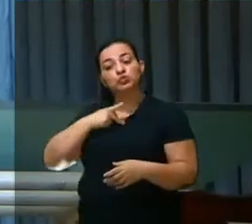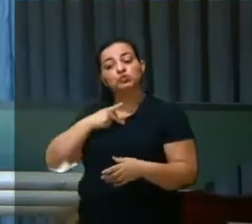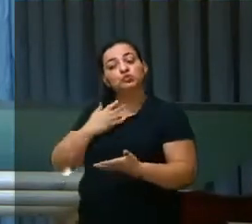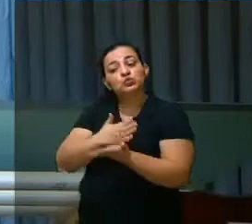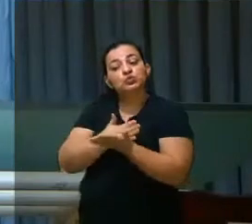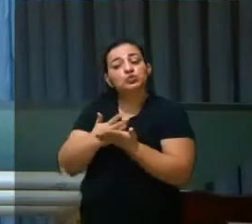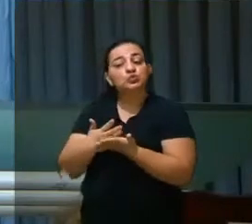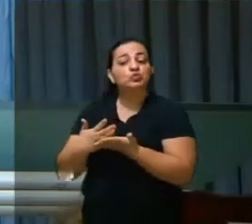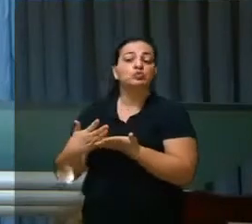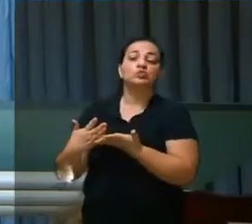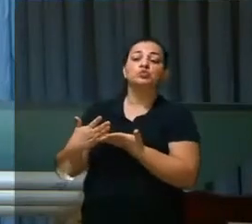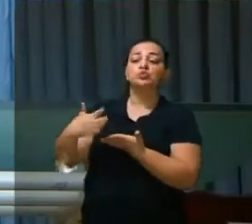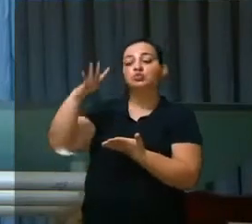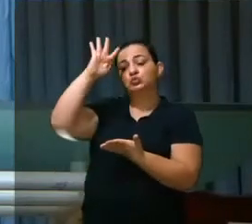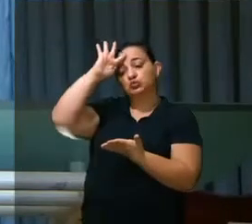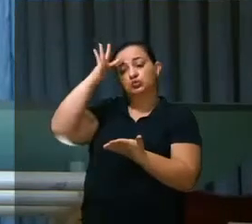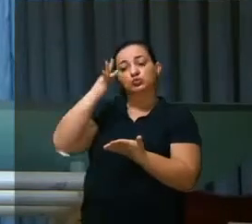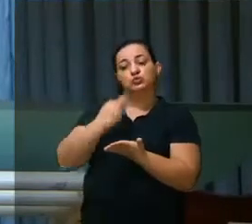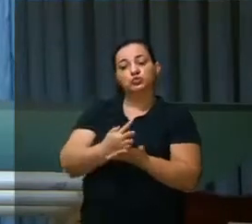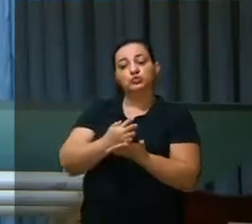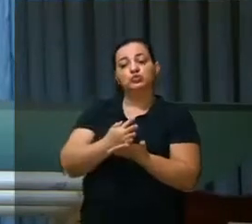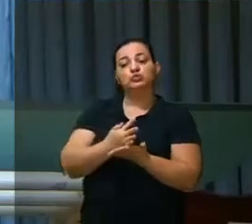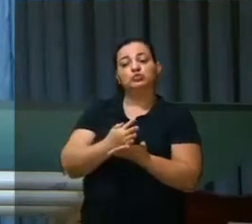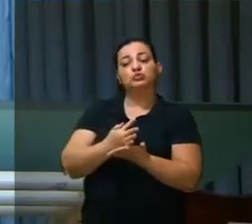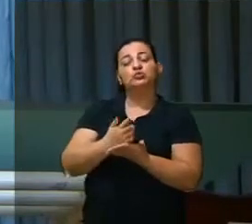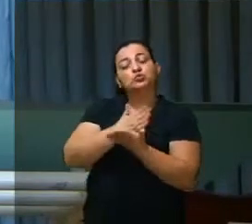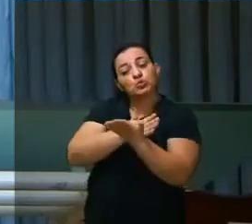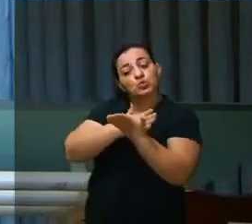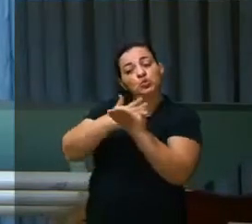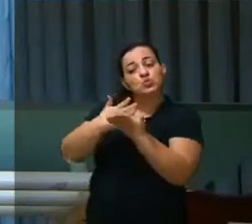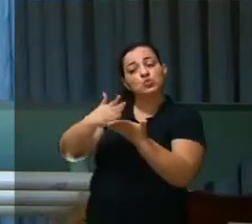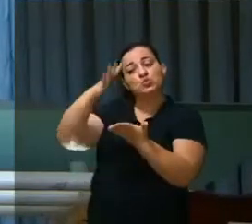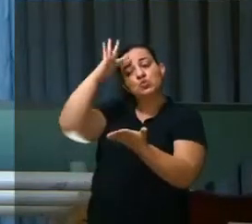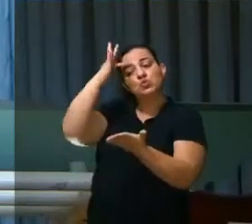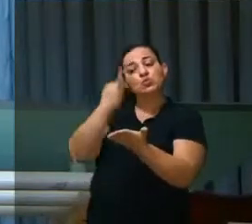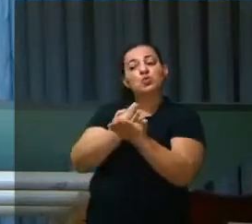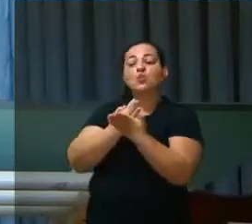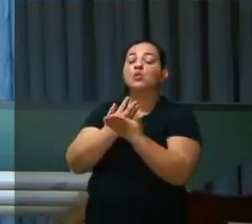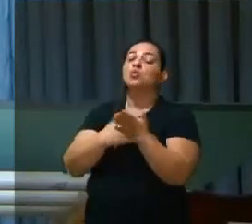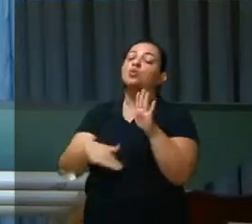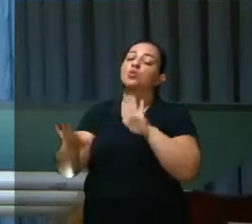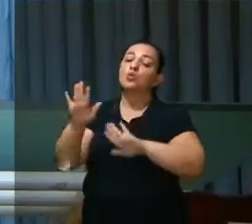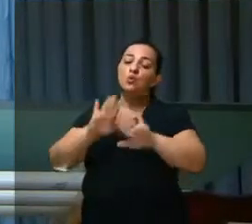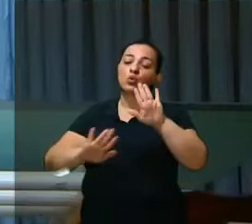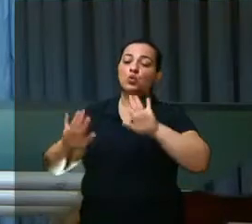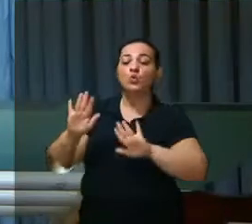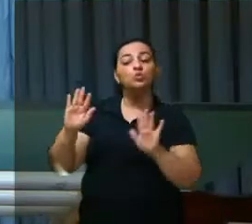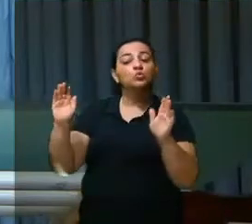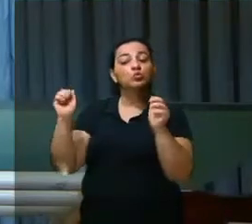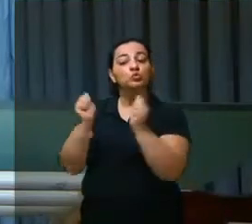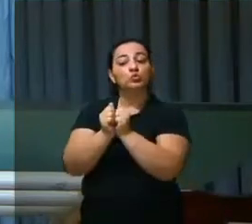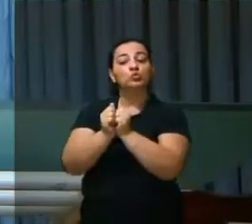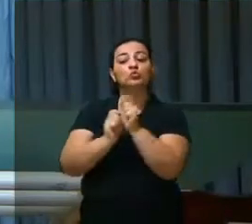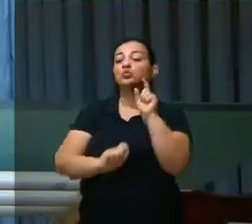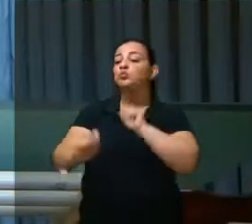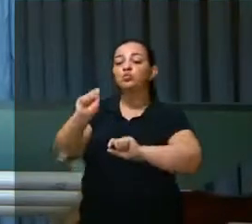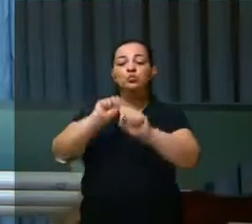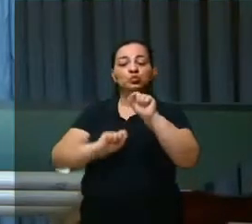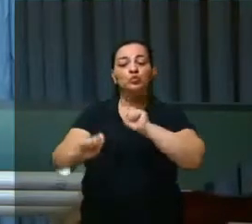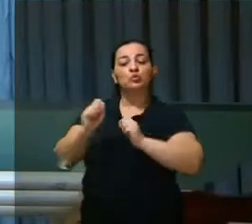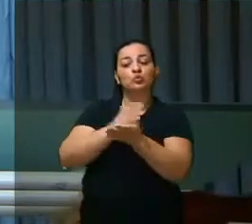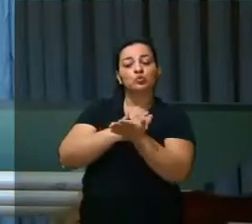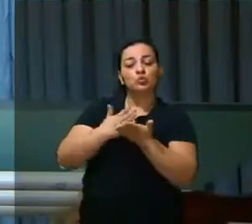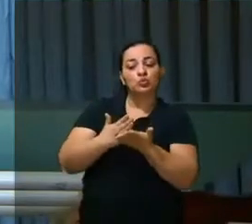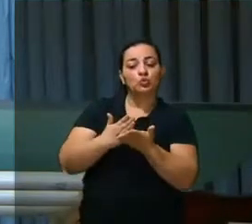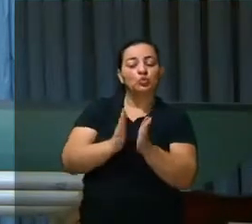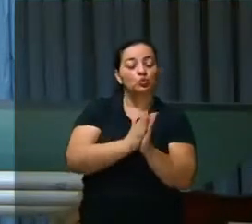com o teu princípio da Fé e o teu princípio do Zelo junto com os